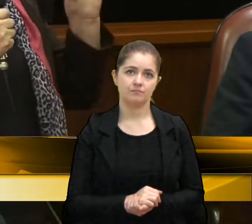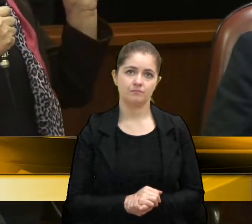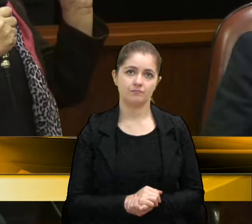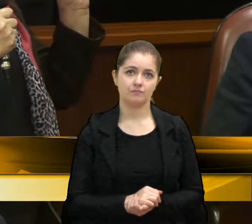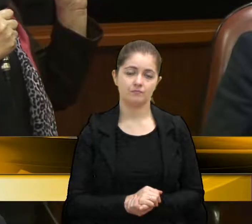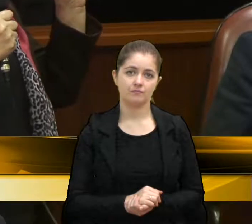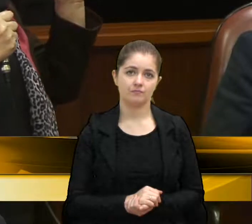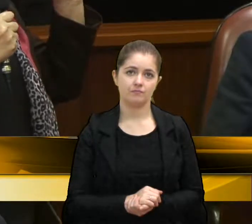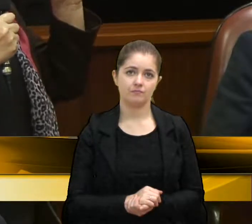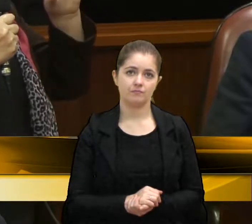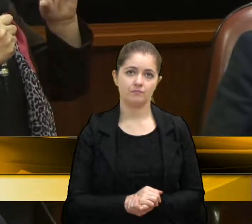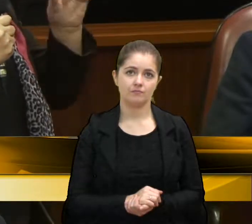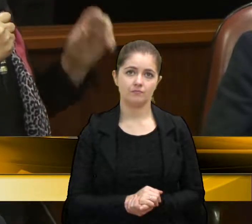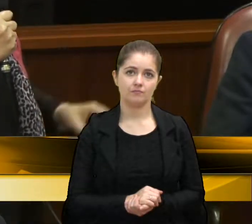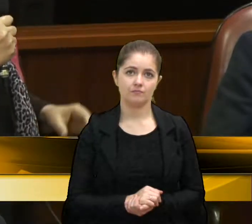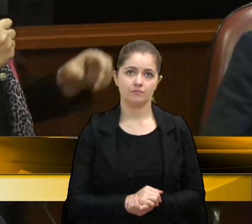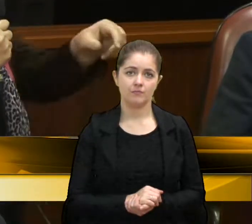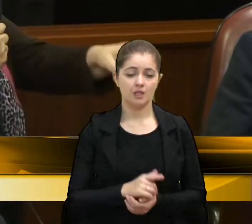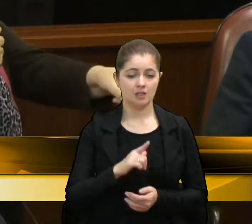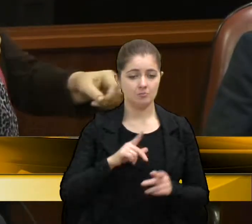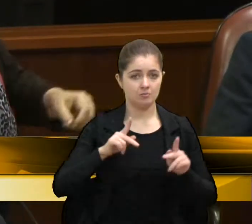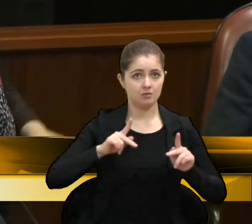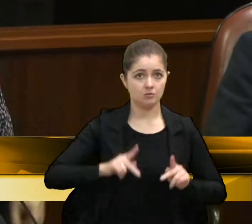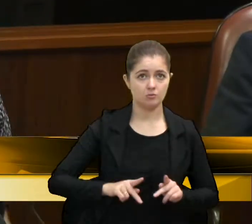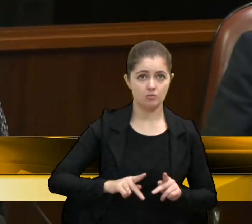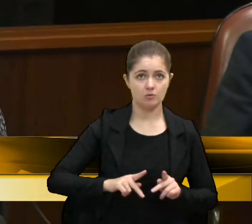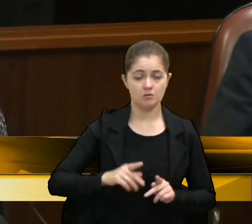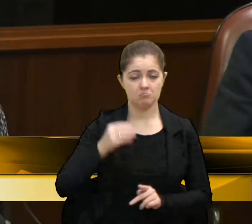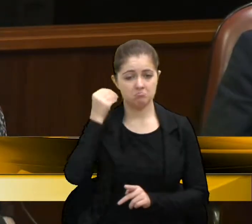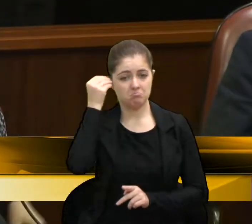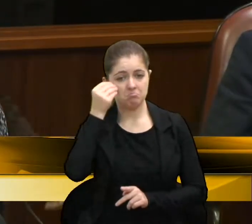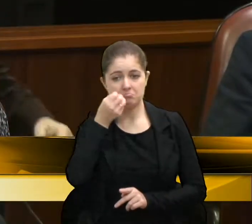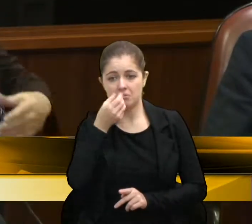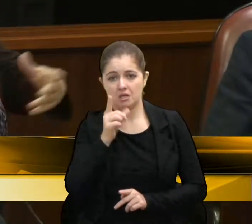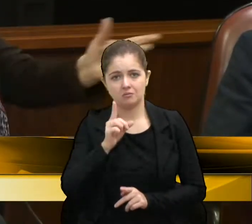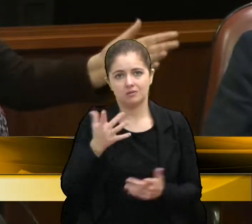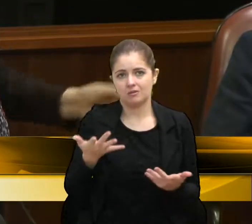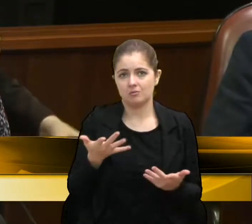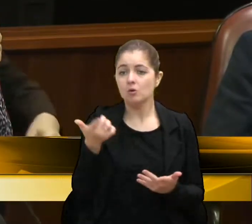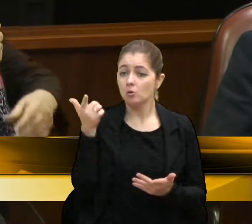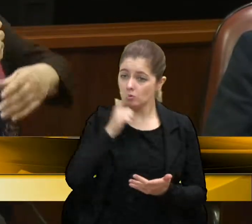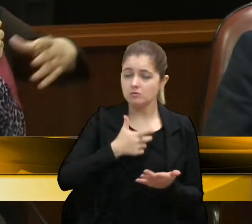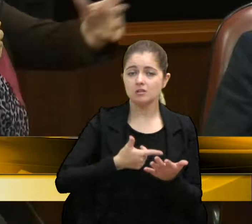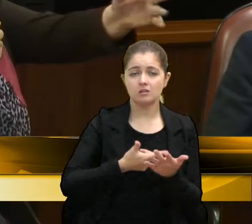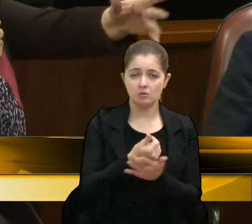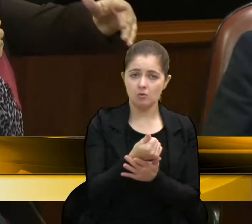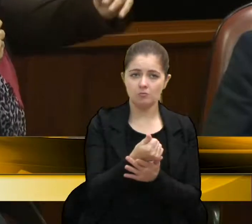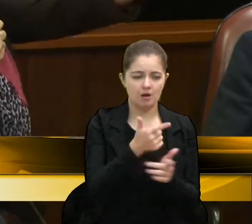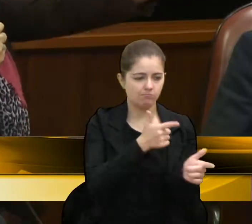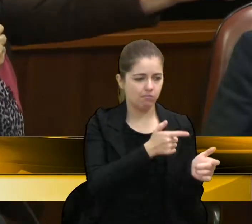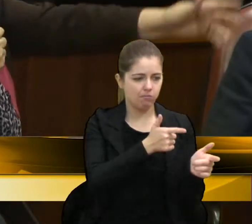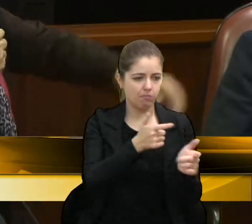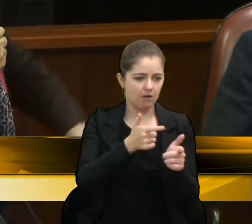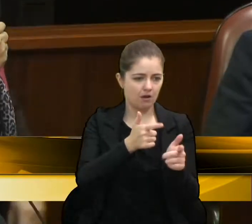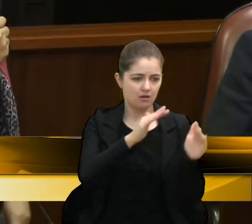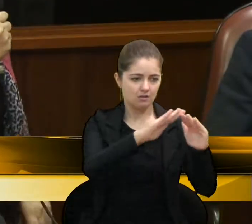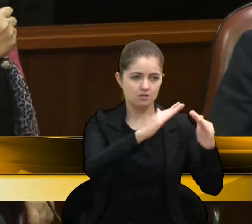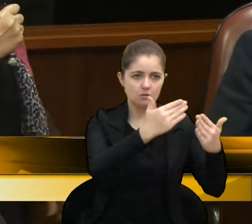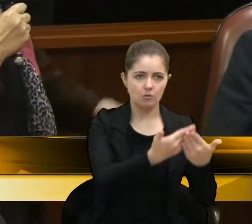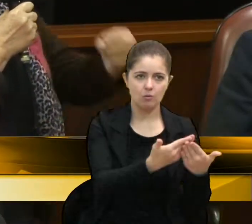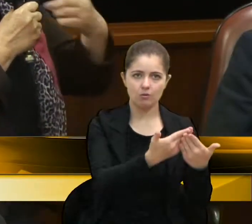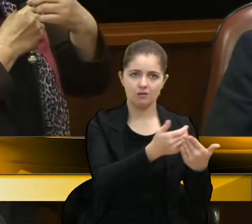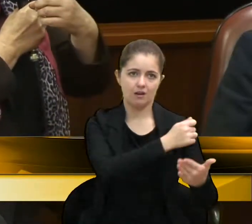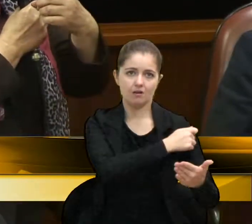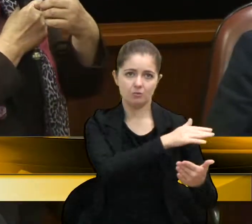pessoas equilibradas ou não, mas que conseguiram comprar sua arma, matando inocentes, entrando em escola, matando